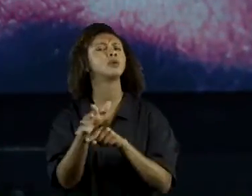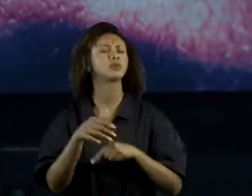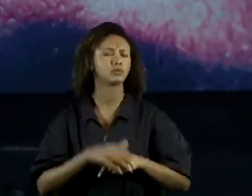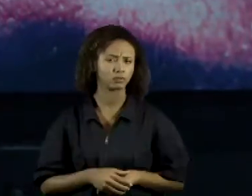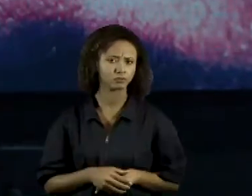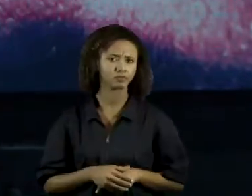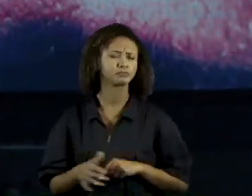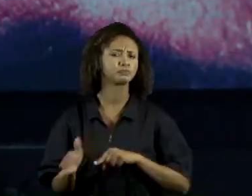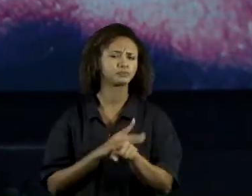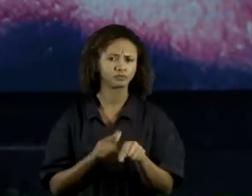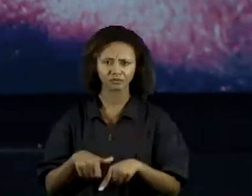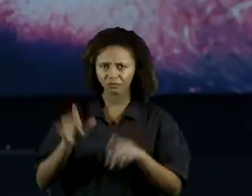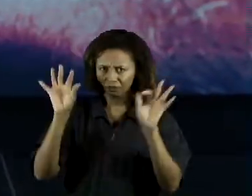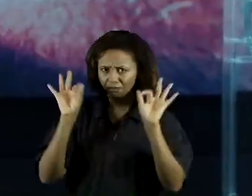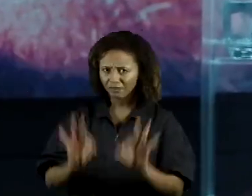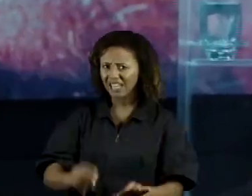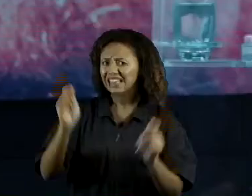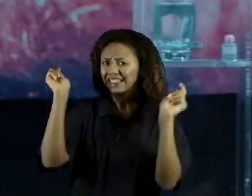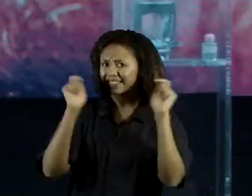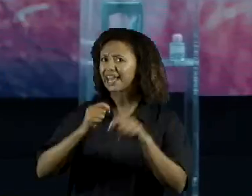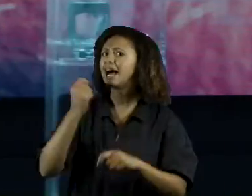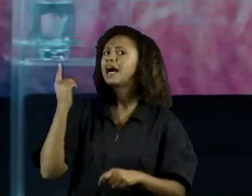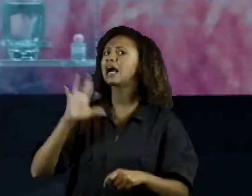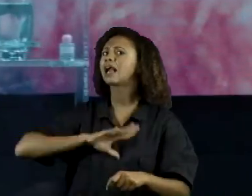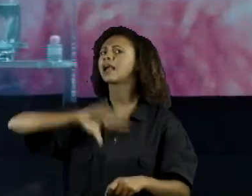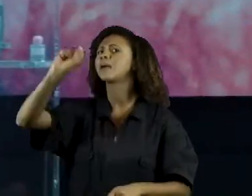chance real de ganhar uma maratona?